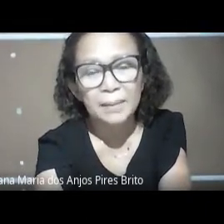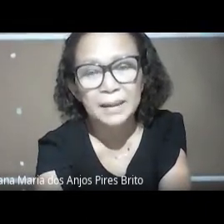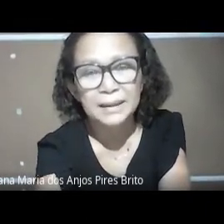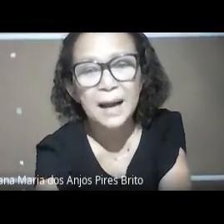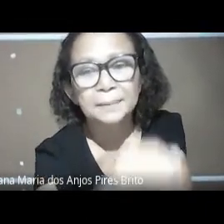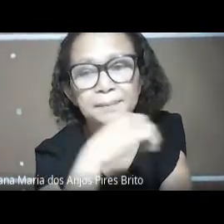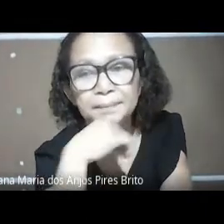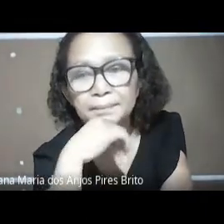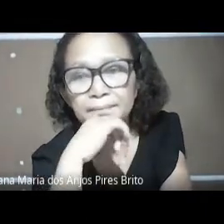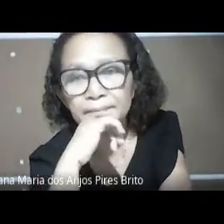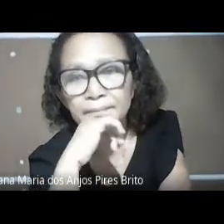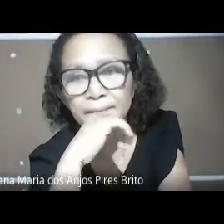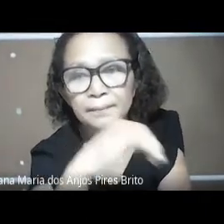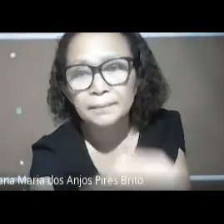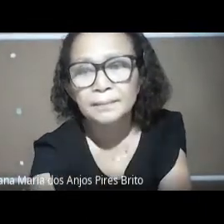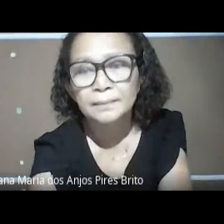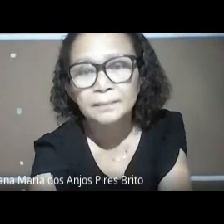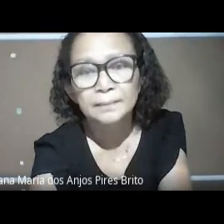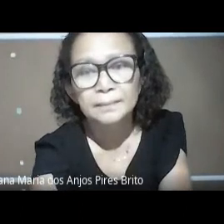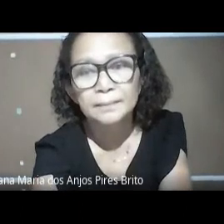Será que vai passar?